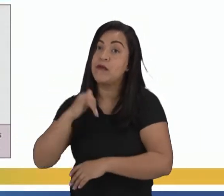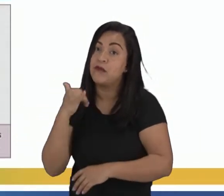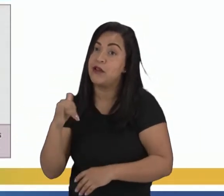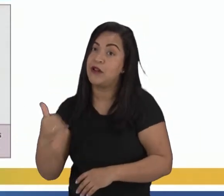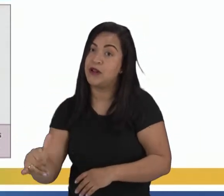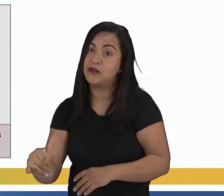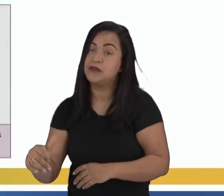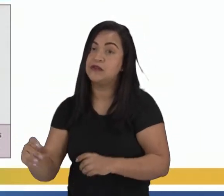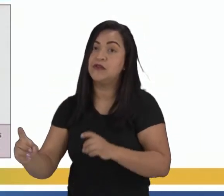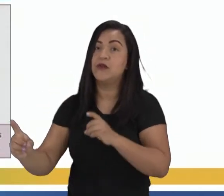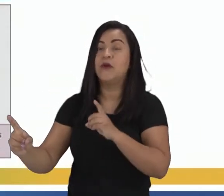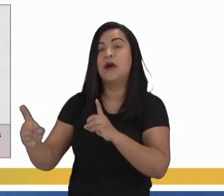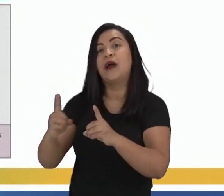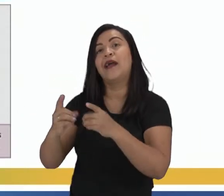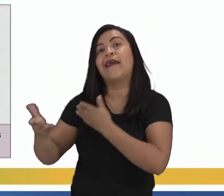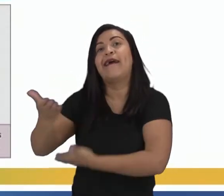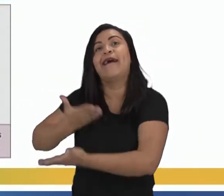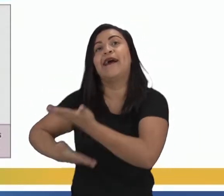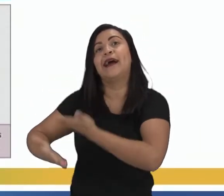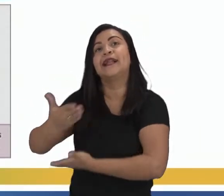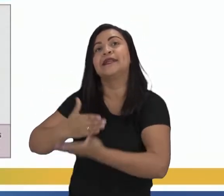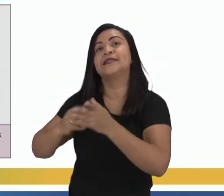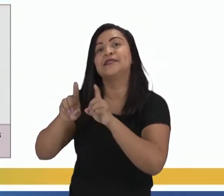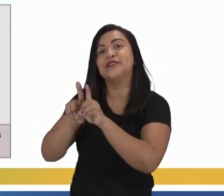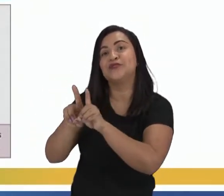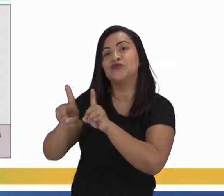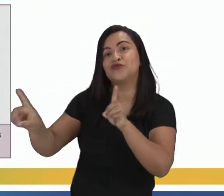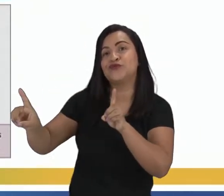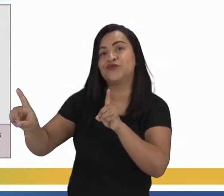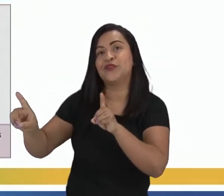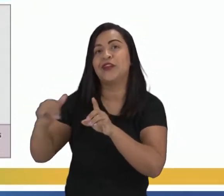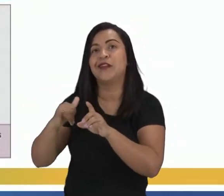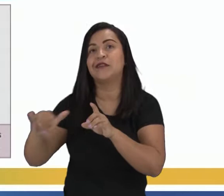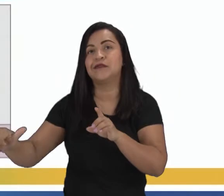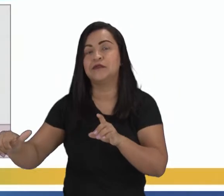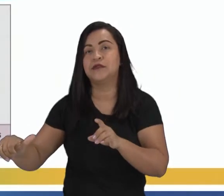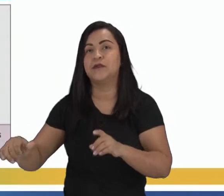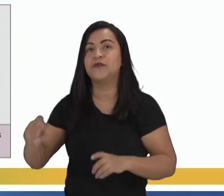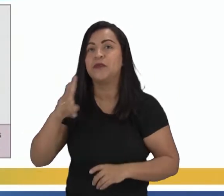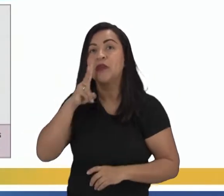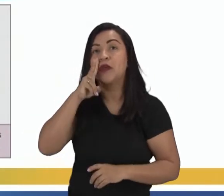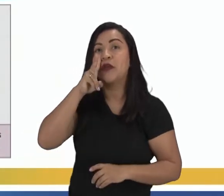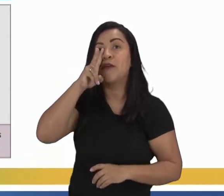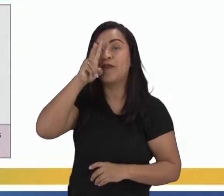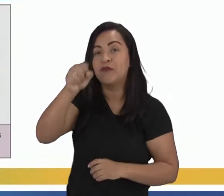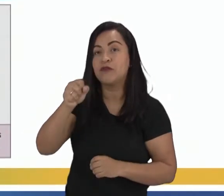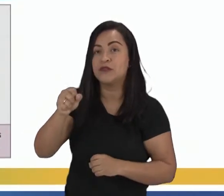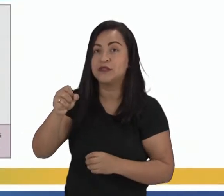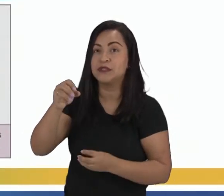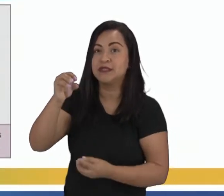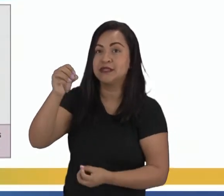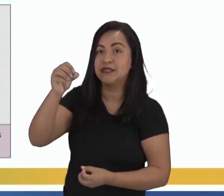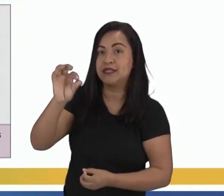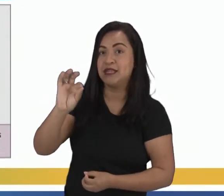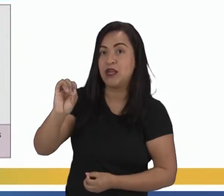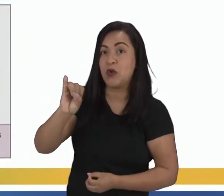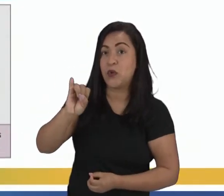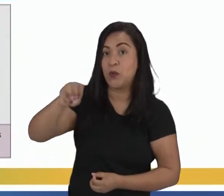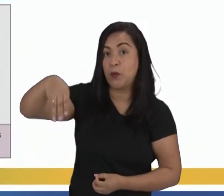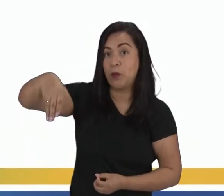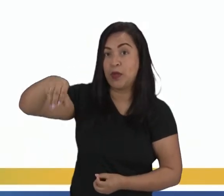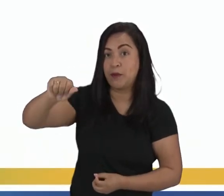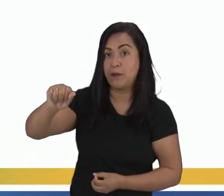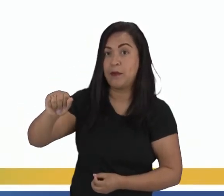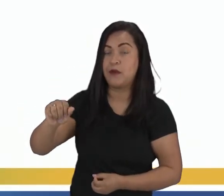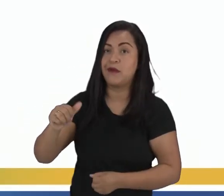entre corpos elétricos, também agindo à distância. E a força magnética entre corpos magnéticos, como o ímã e o